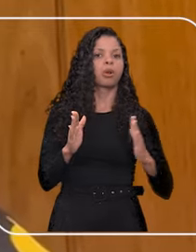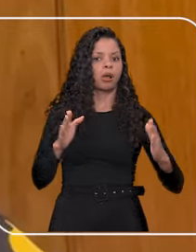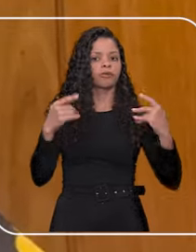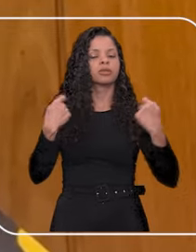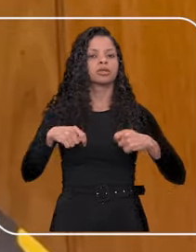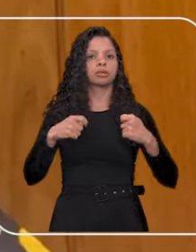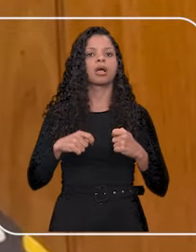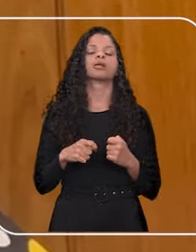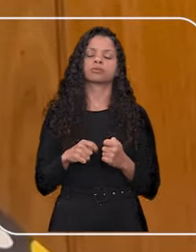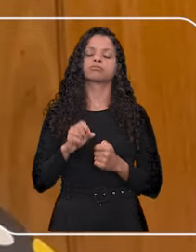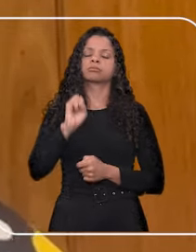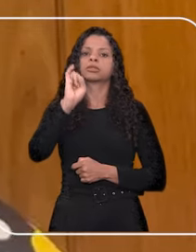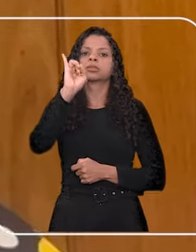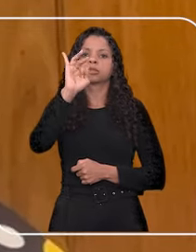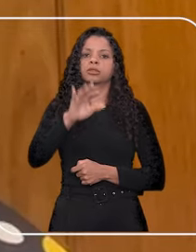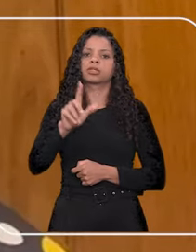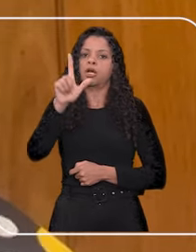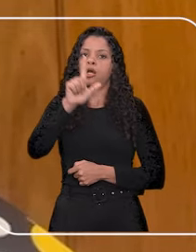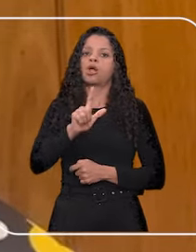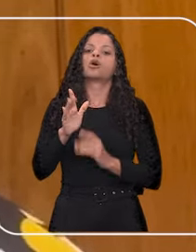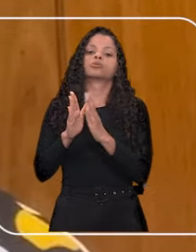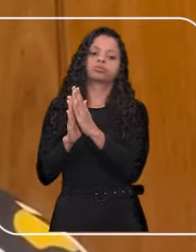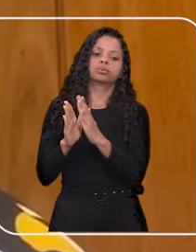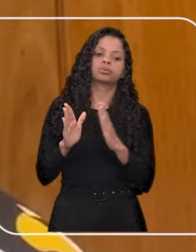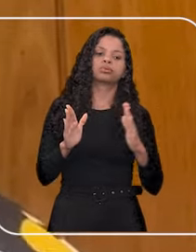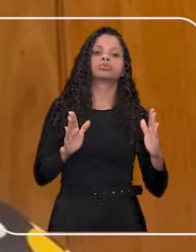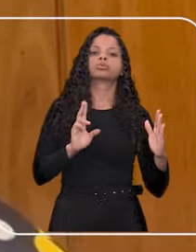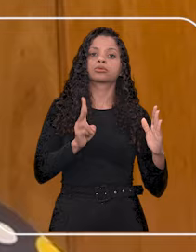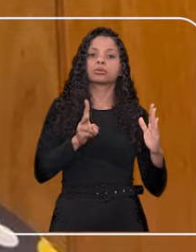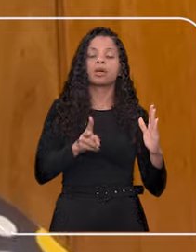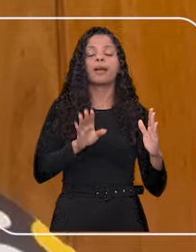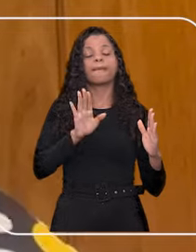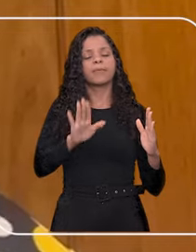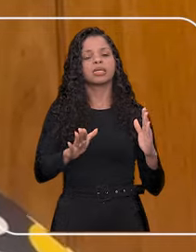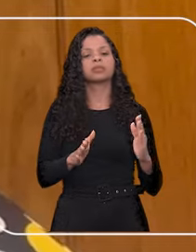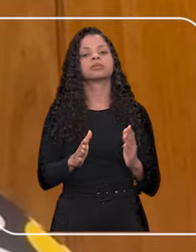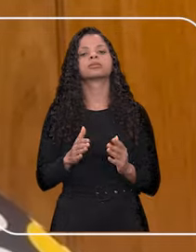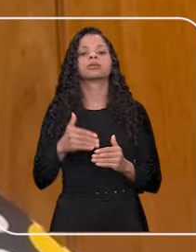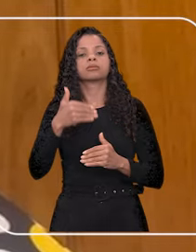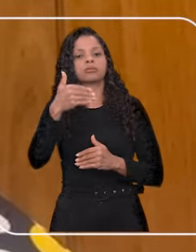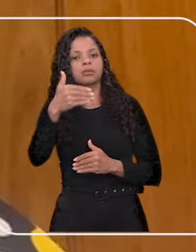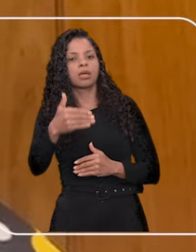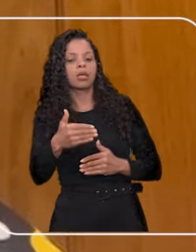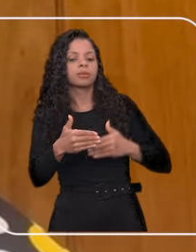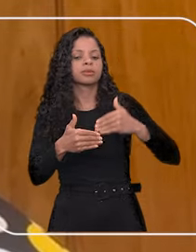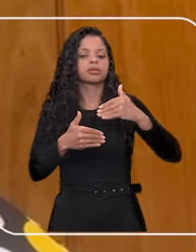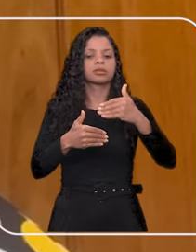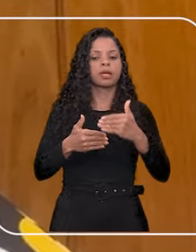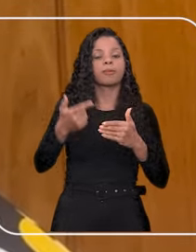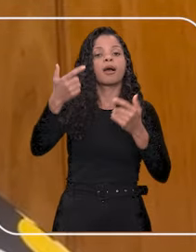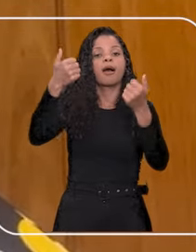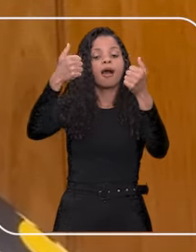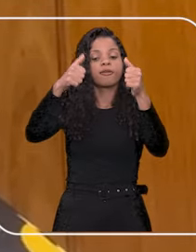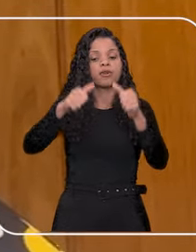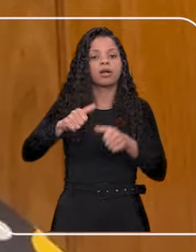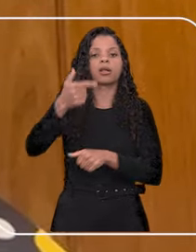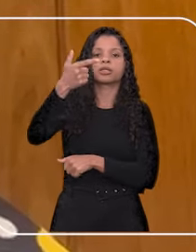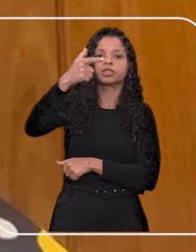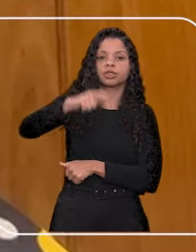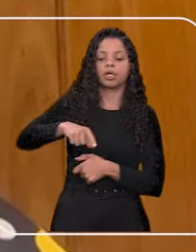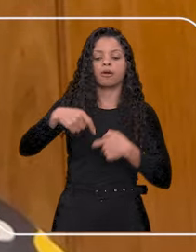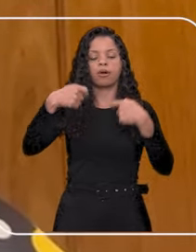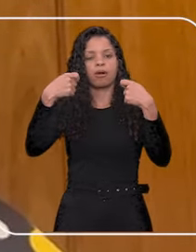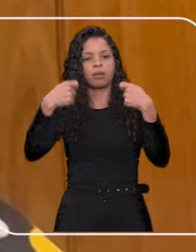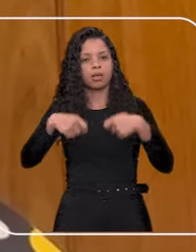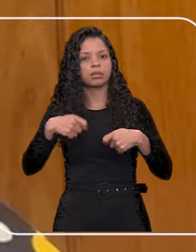vigir é óbvio que durante tempos em tempos Esse julgador precisa reavaliar essas condições